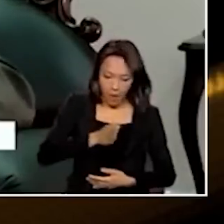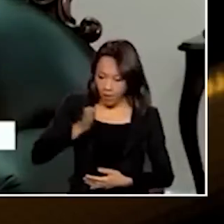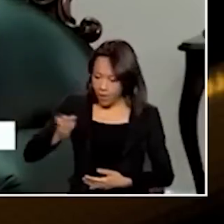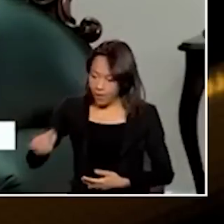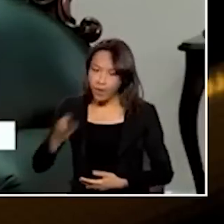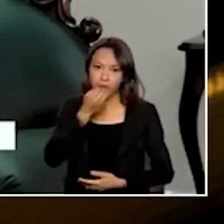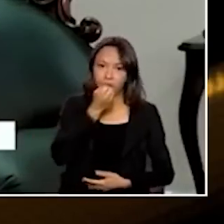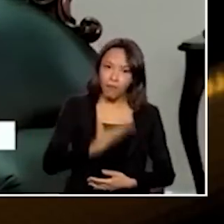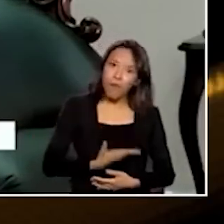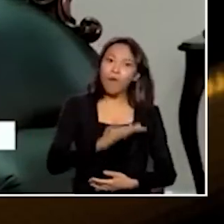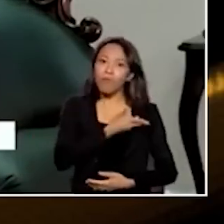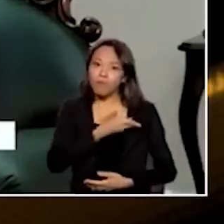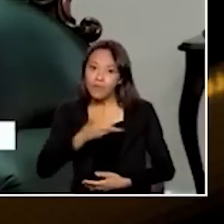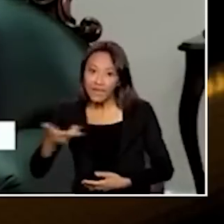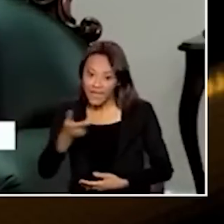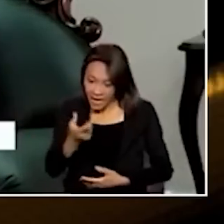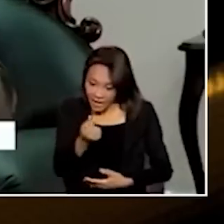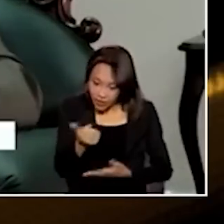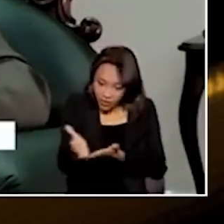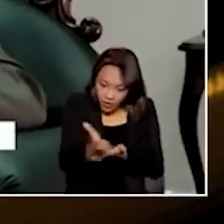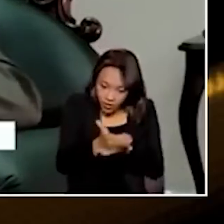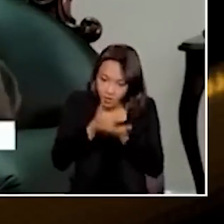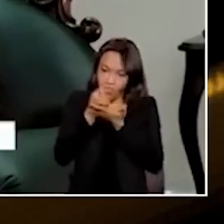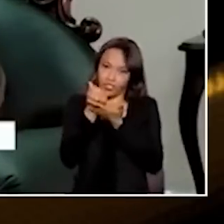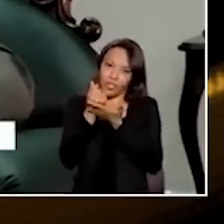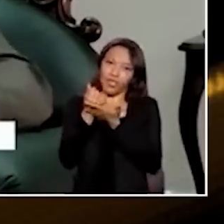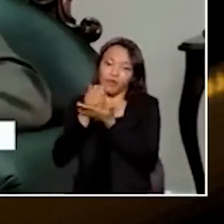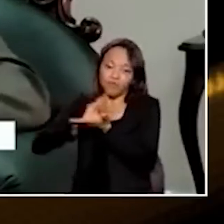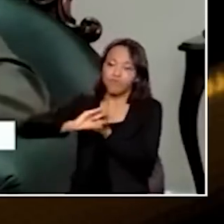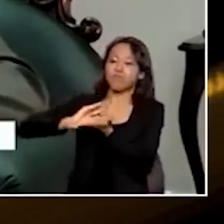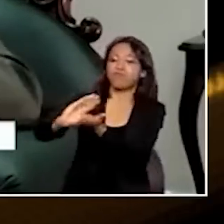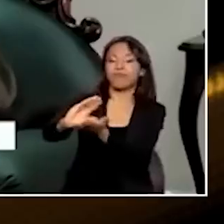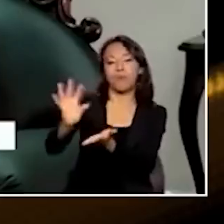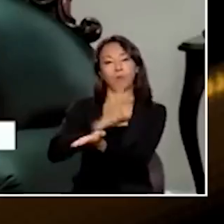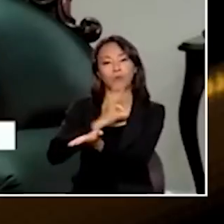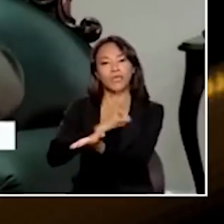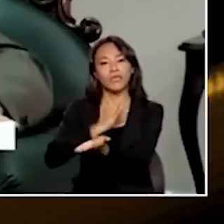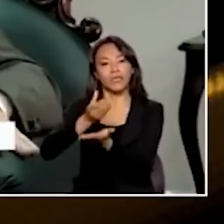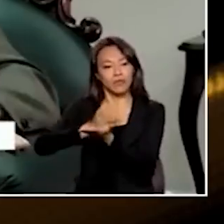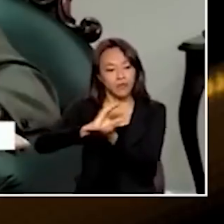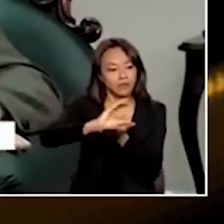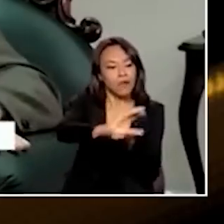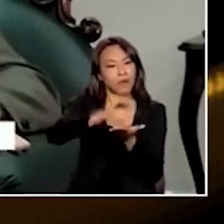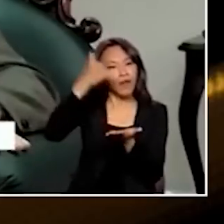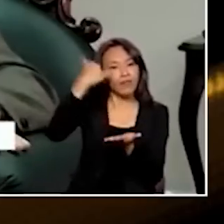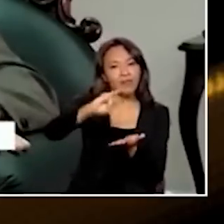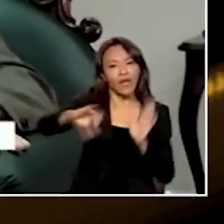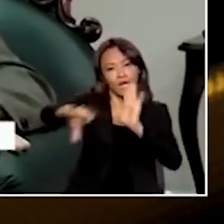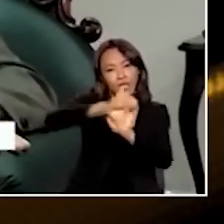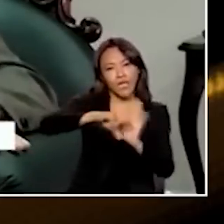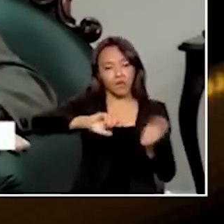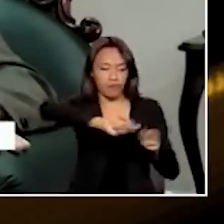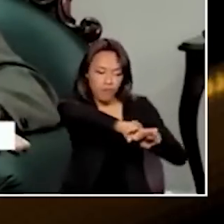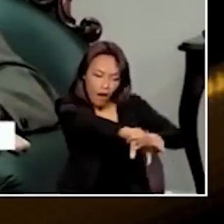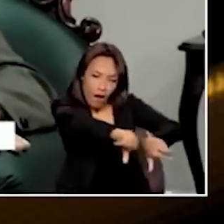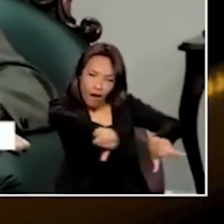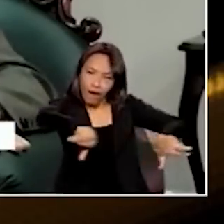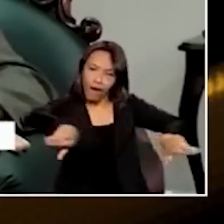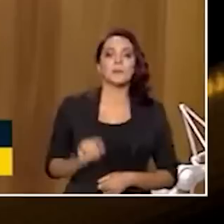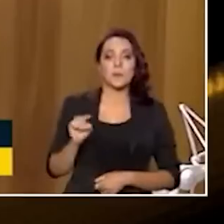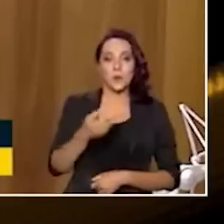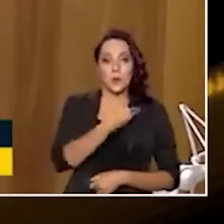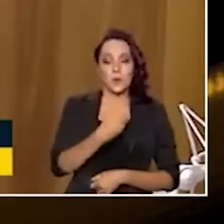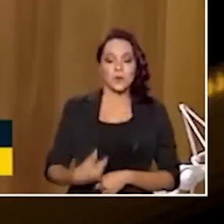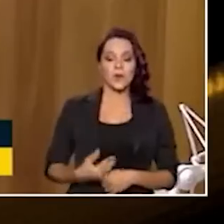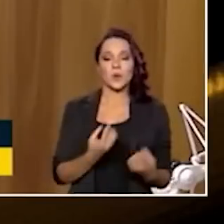pelo Superior Tribunal de Justiça um helicóptero como é que você explica uma situação dessa chega né Paula